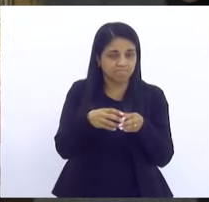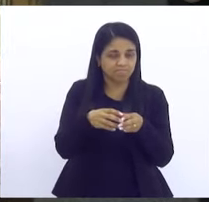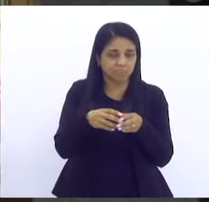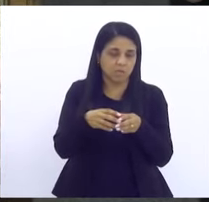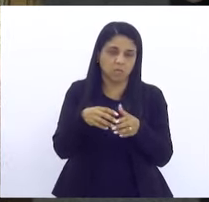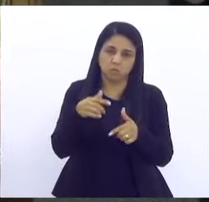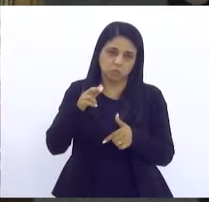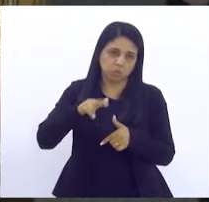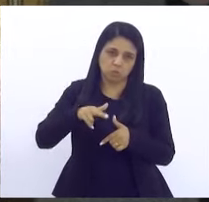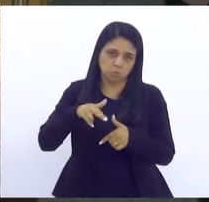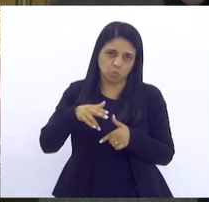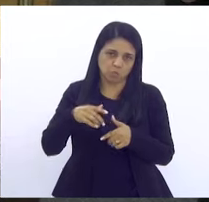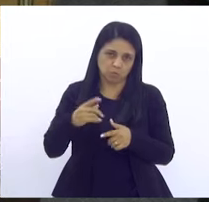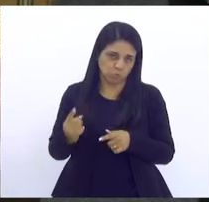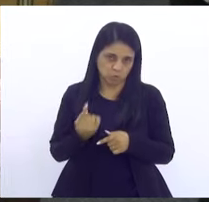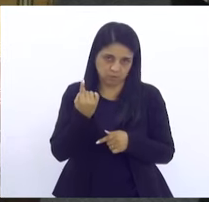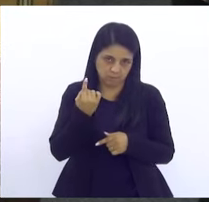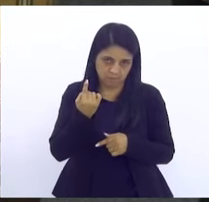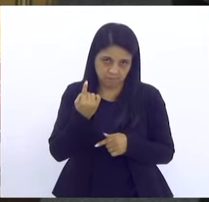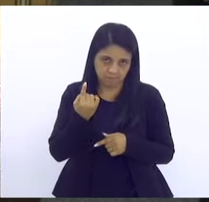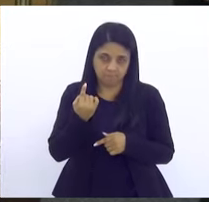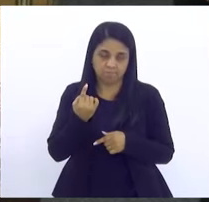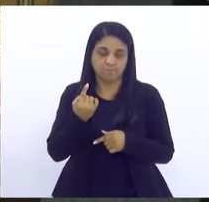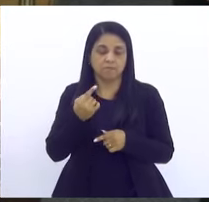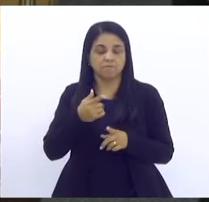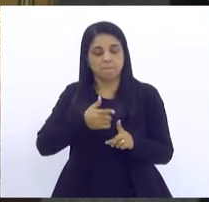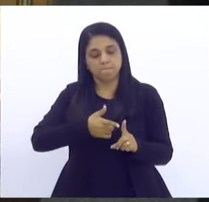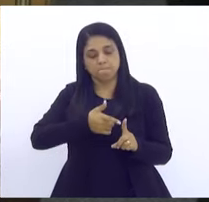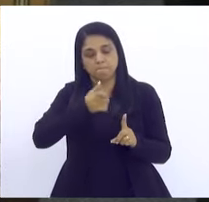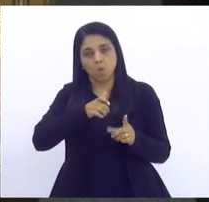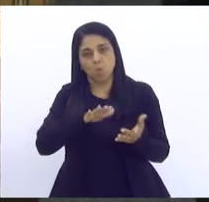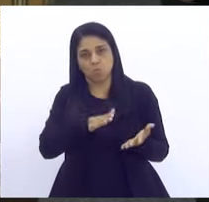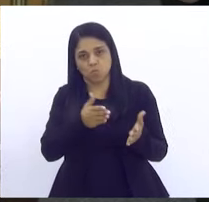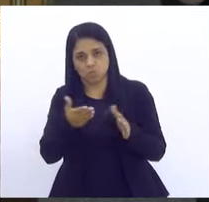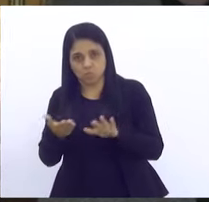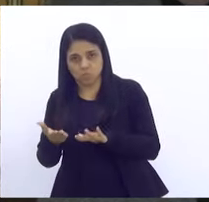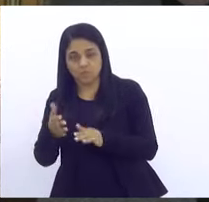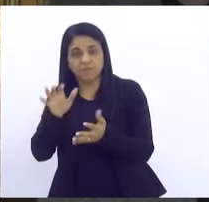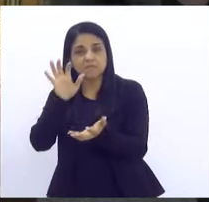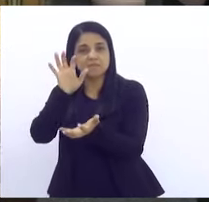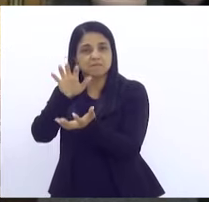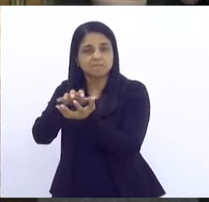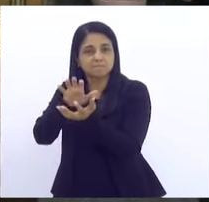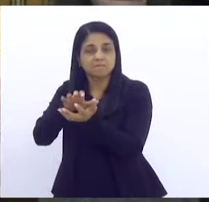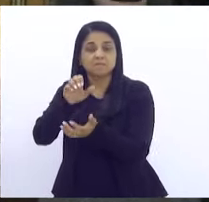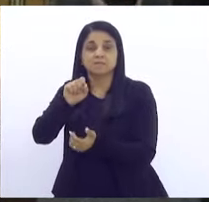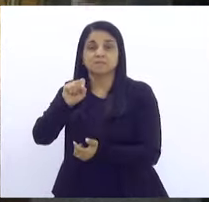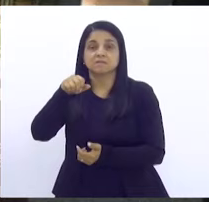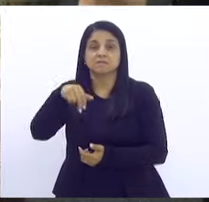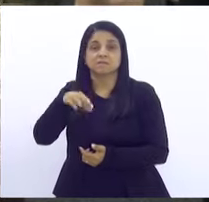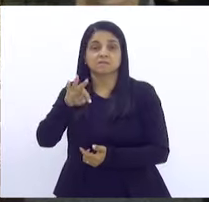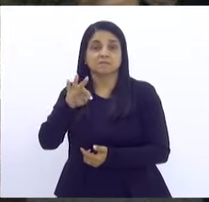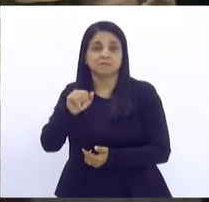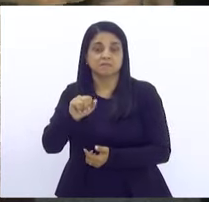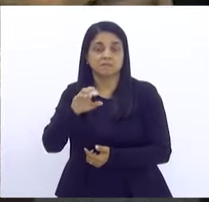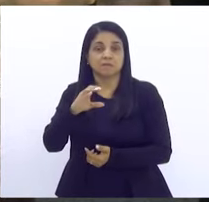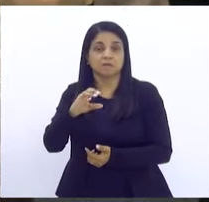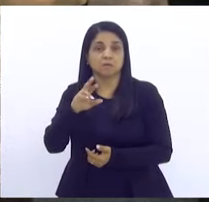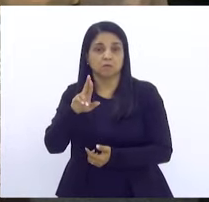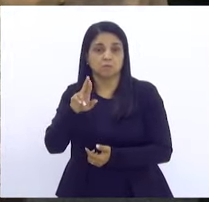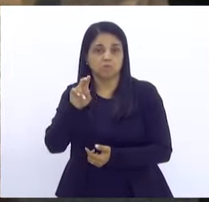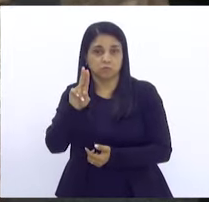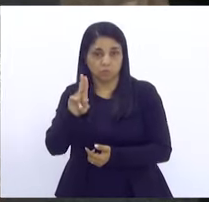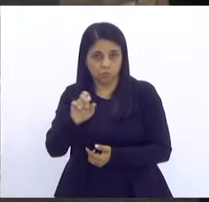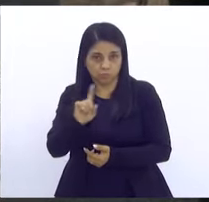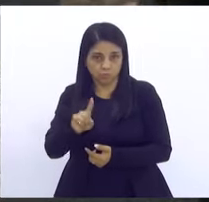sozinho, e foi brutalmente assassinada em Santa Cruz. Segundo, é explicar à